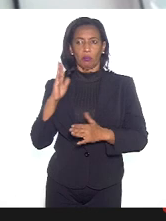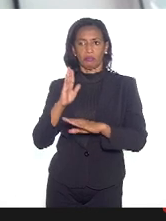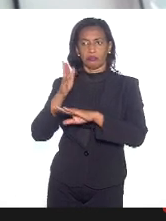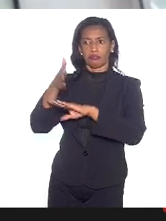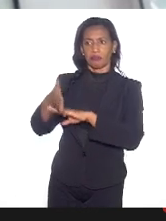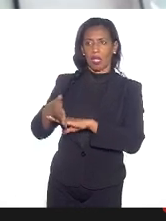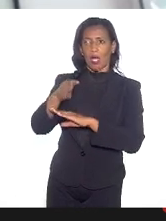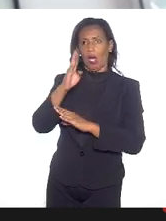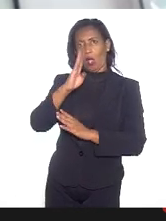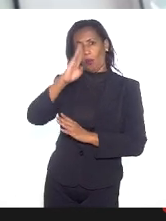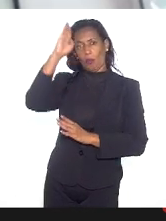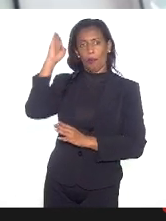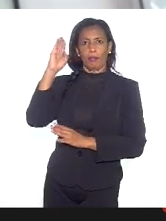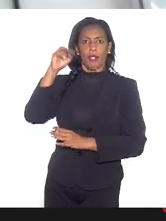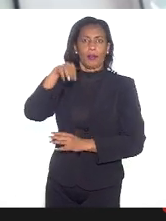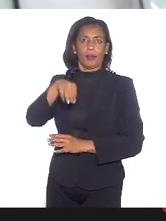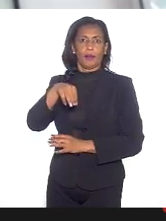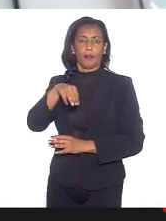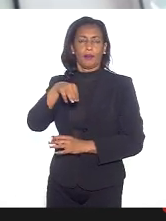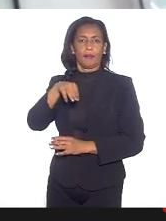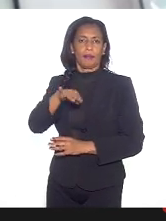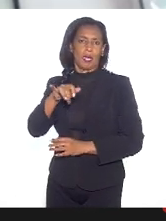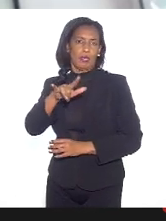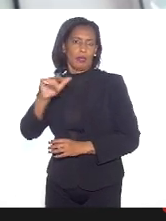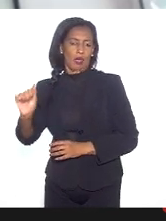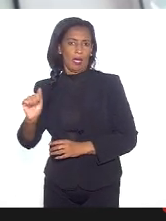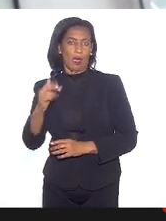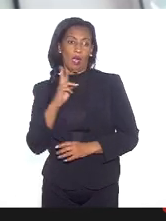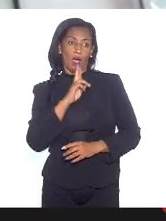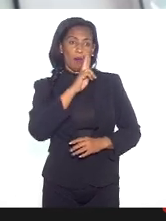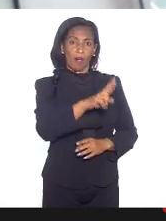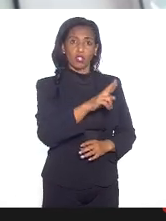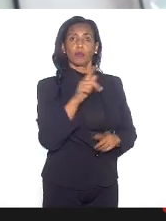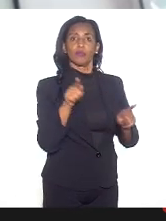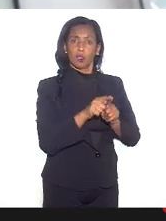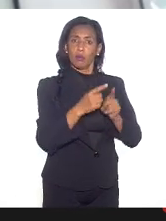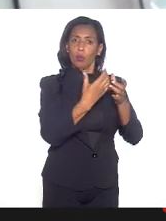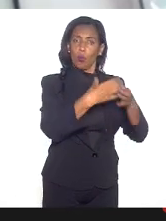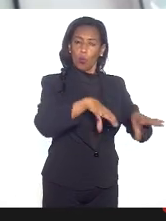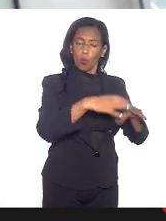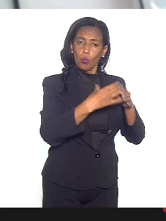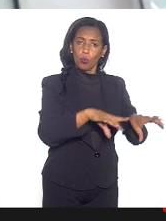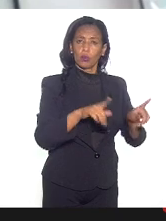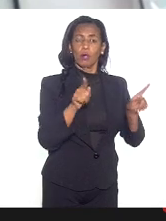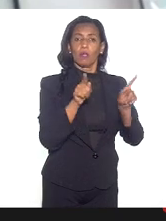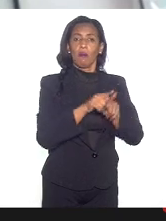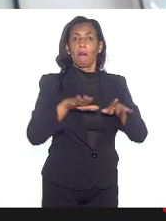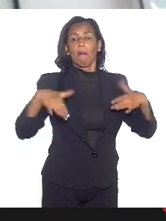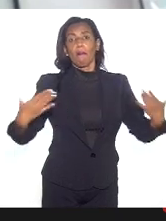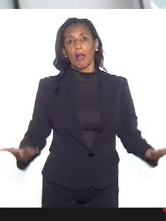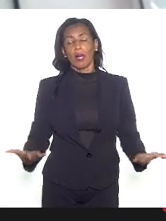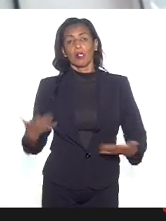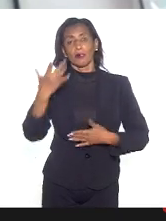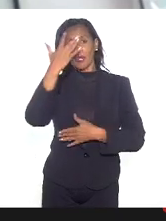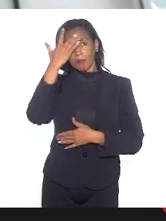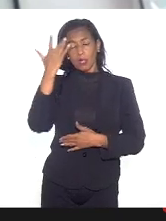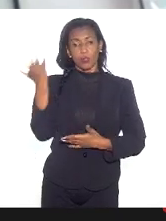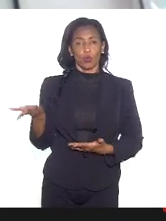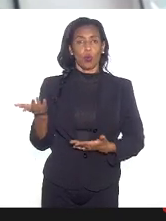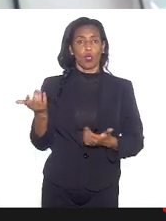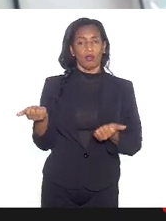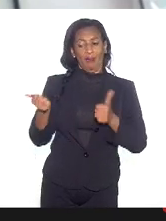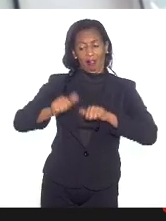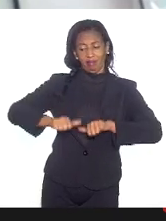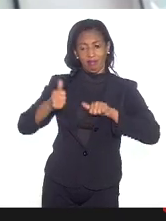ao bombeiro militar, e dar uma resposta efetiva não só aos concursados, mas ao cidadão fluminense, que, em última análise,